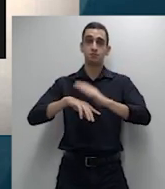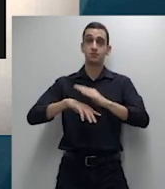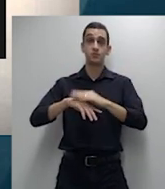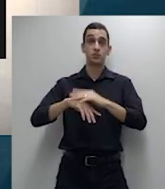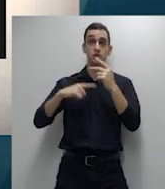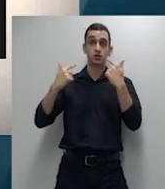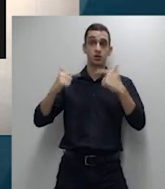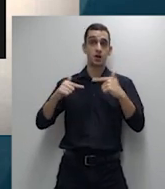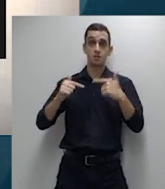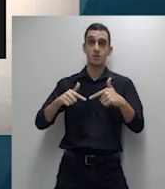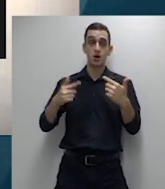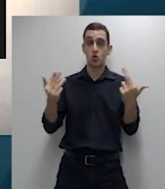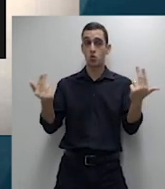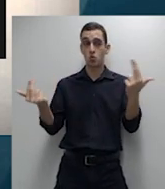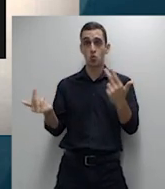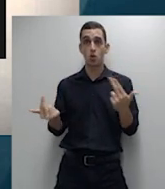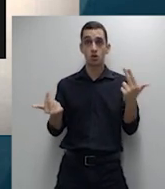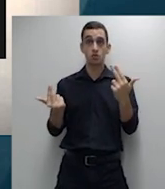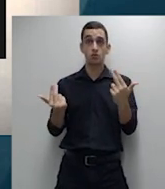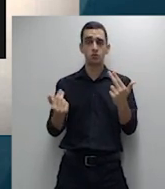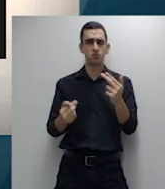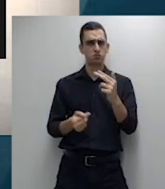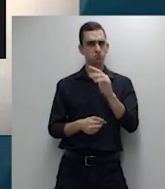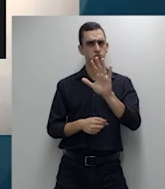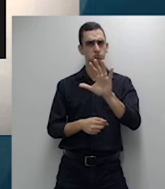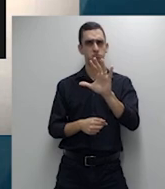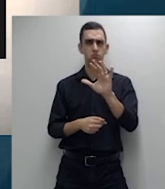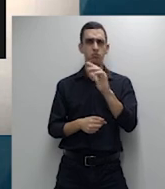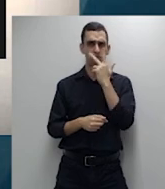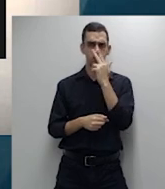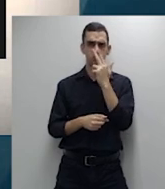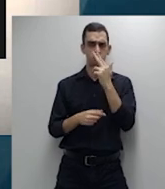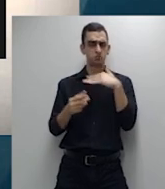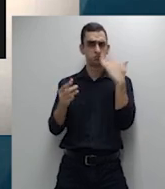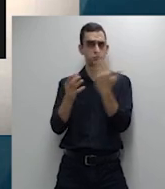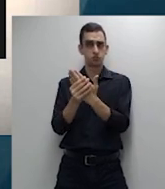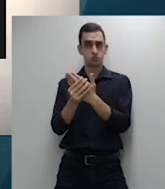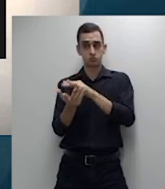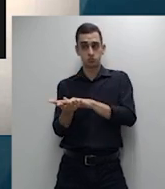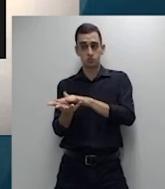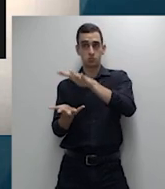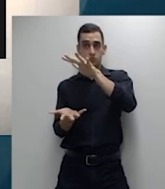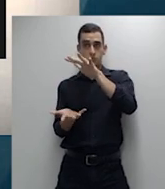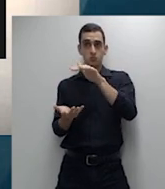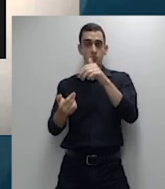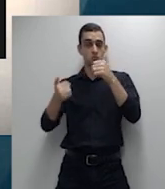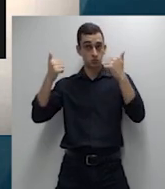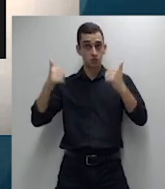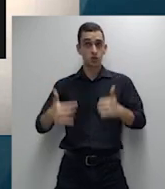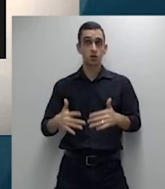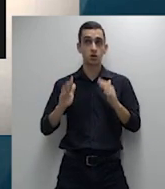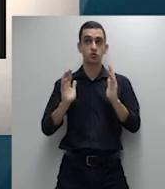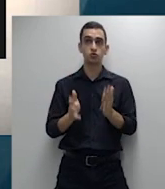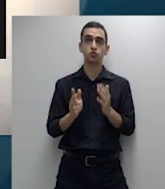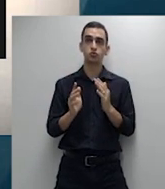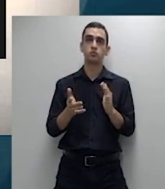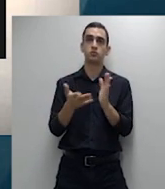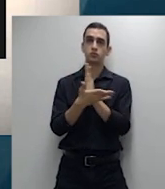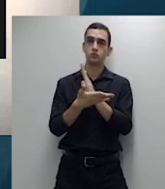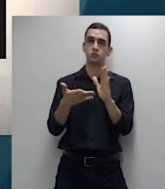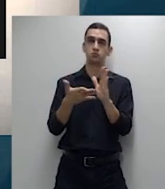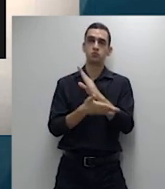telecomunicações mais horas está nos autos que se não todos a maior parte dos clientes